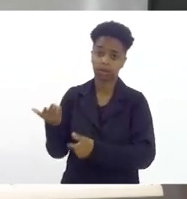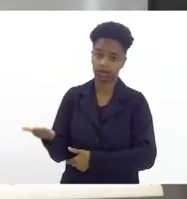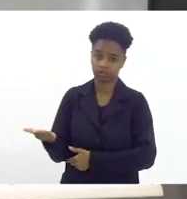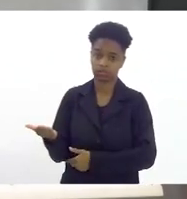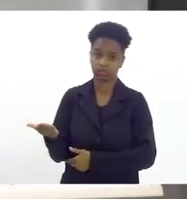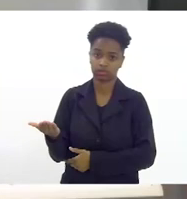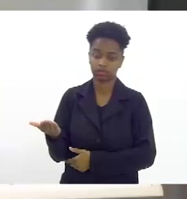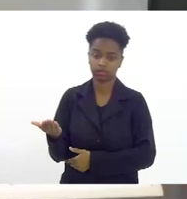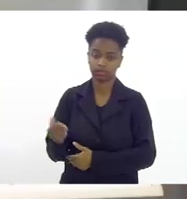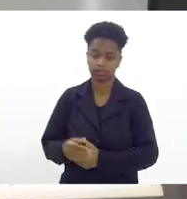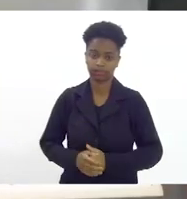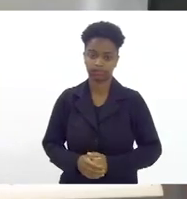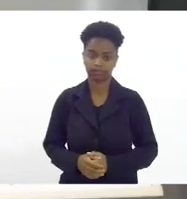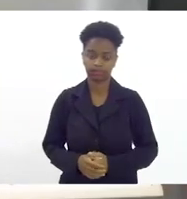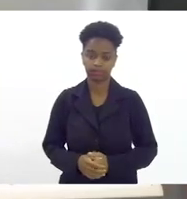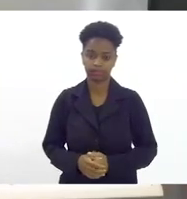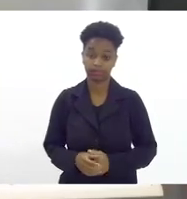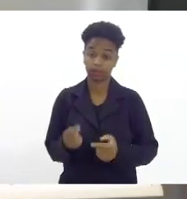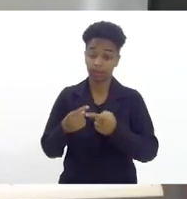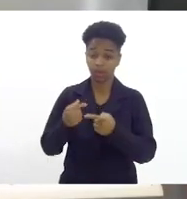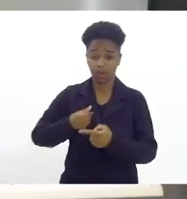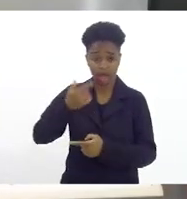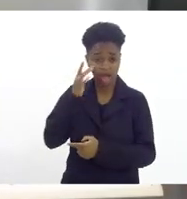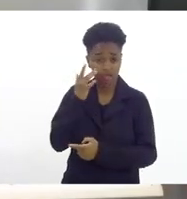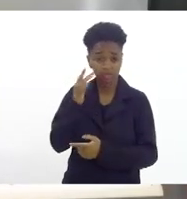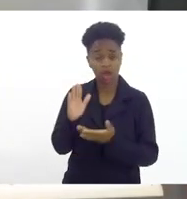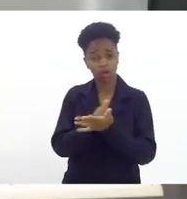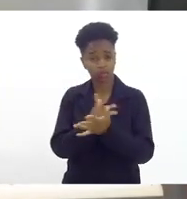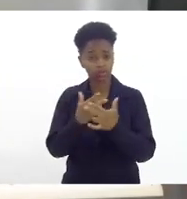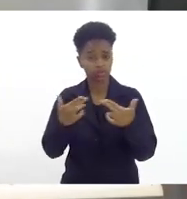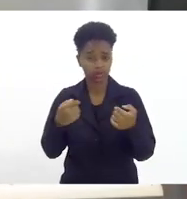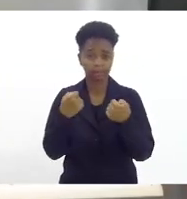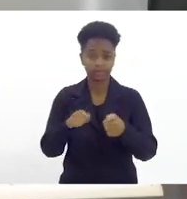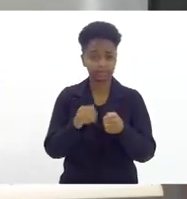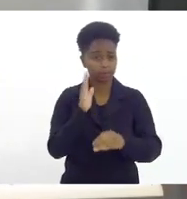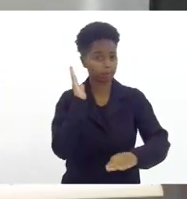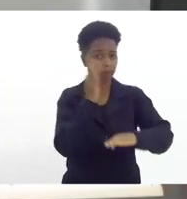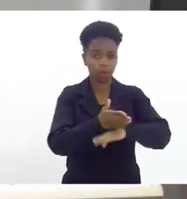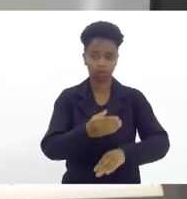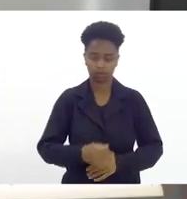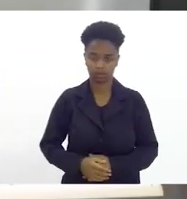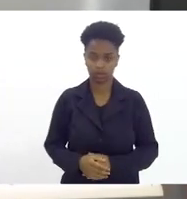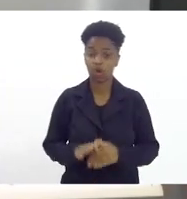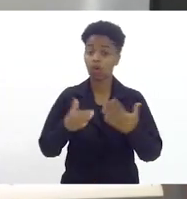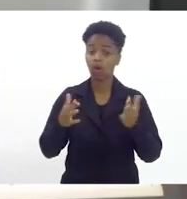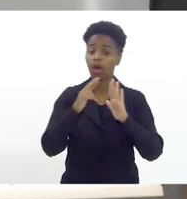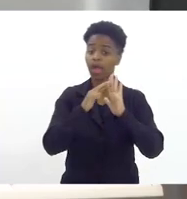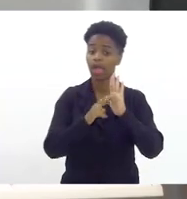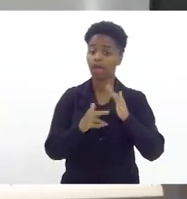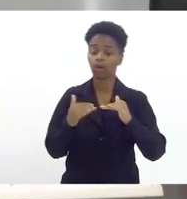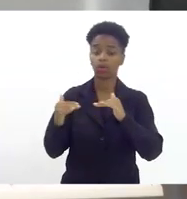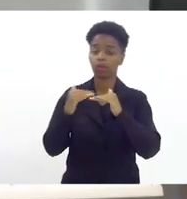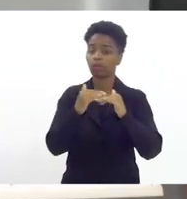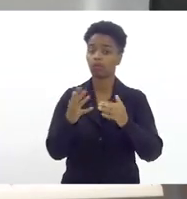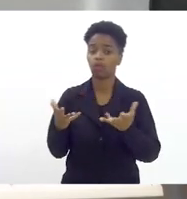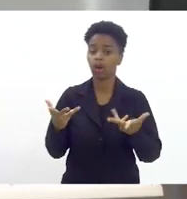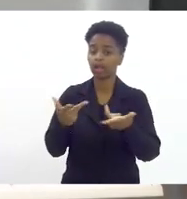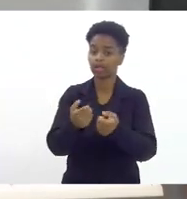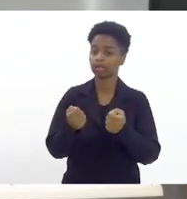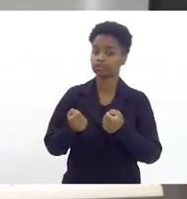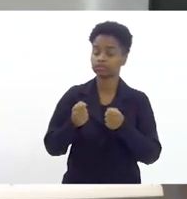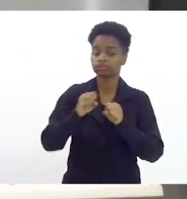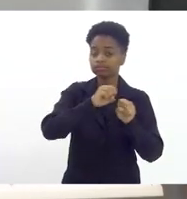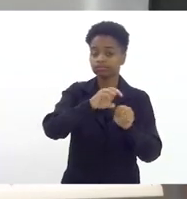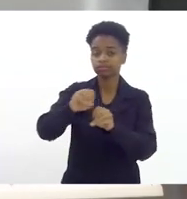e acho que algumas questões precisam ser enfrentadas Quais são os parâmetros de qualidade de oferta do ensino superior